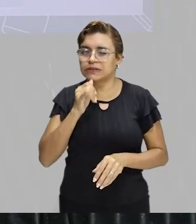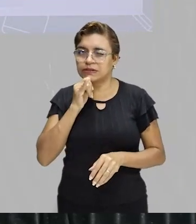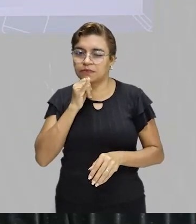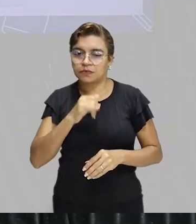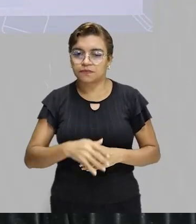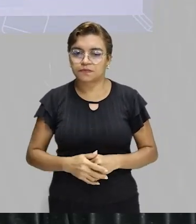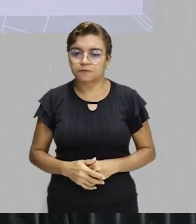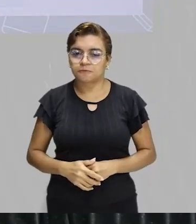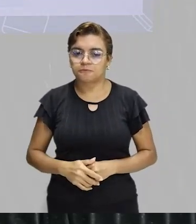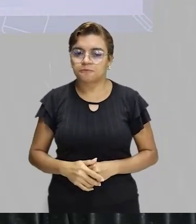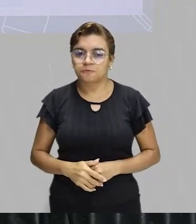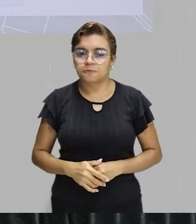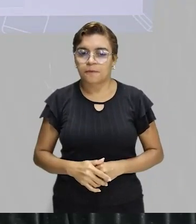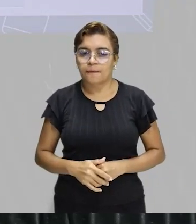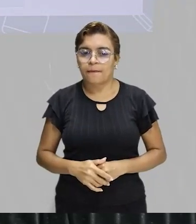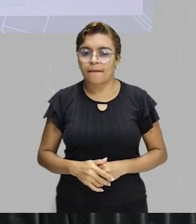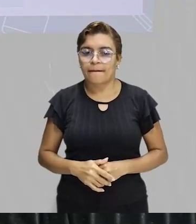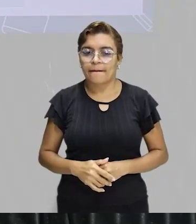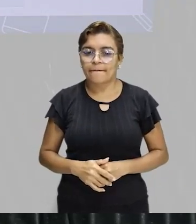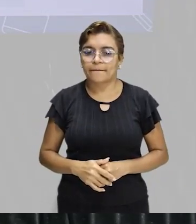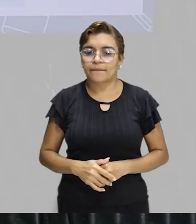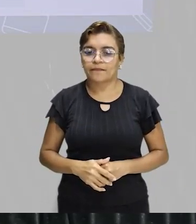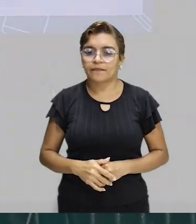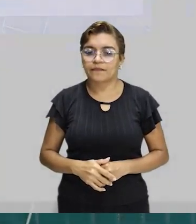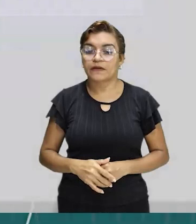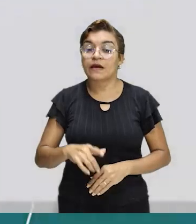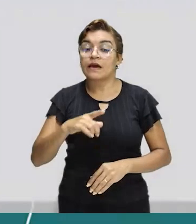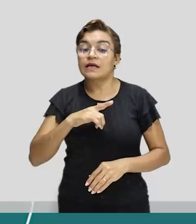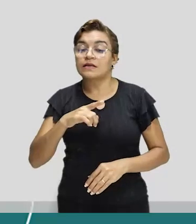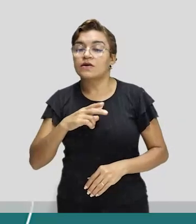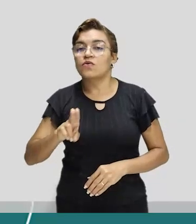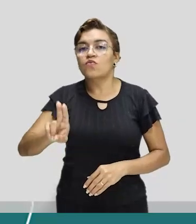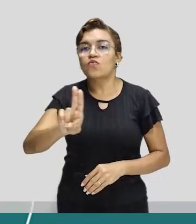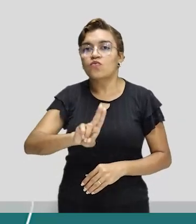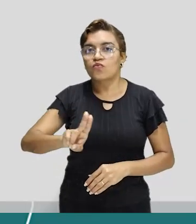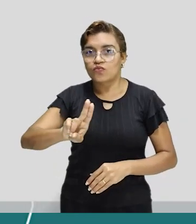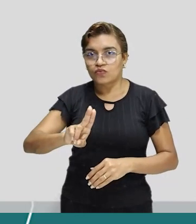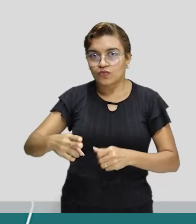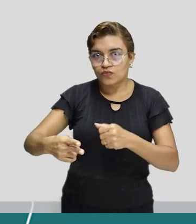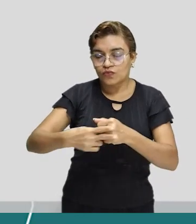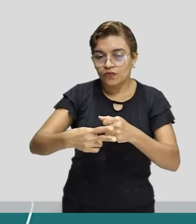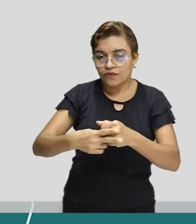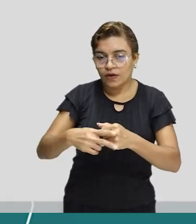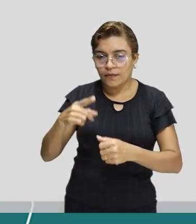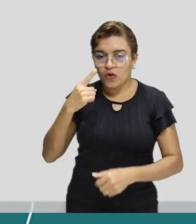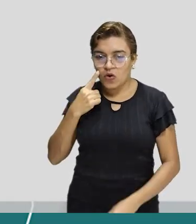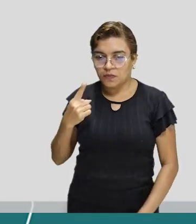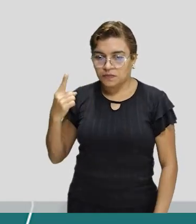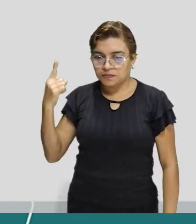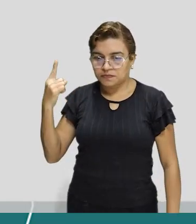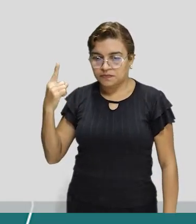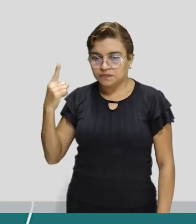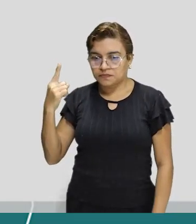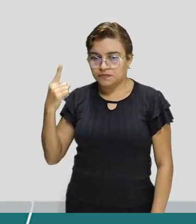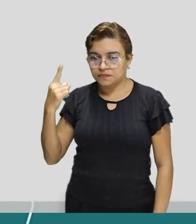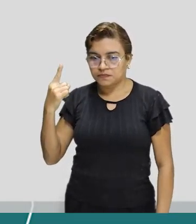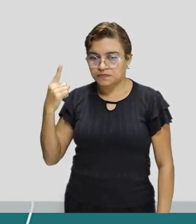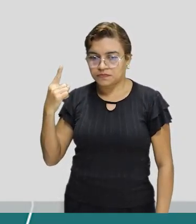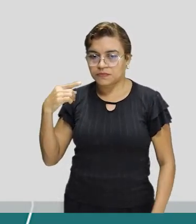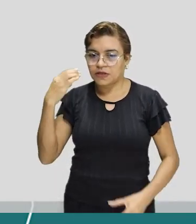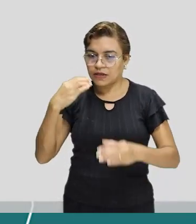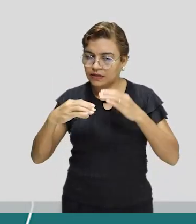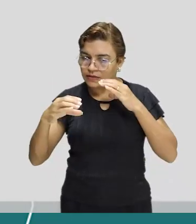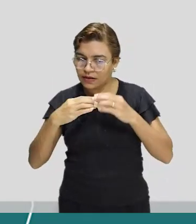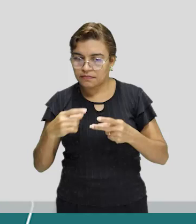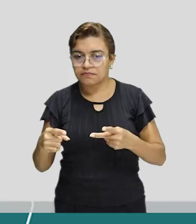exemplos? Então, olha só. Nesses casos, eu tenho a conjugação do verbo to sing, que é cantar, to wash, que